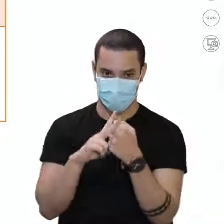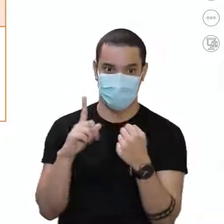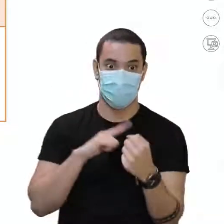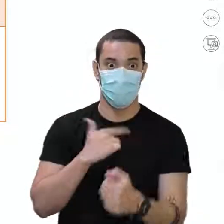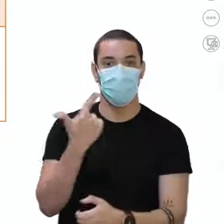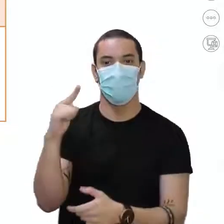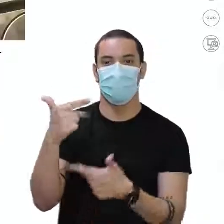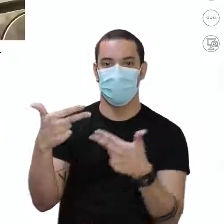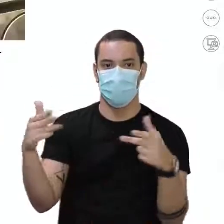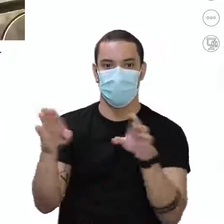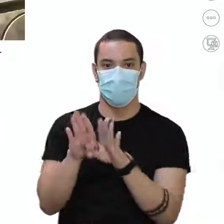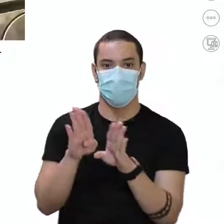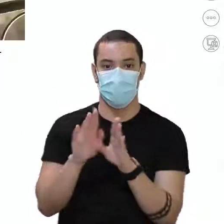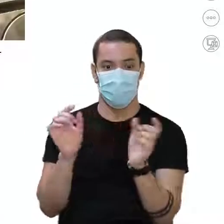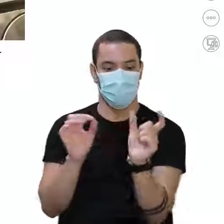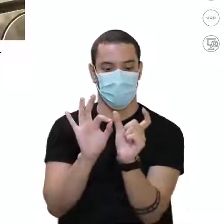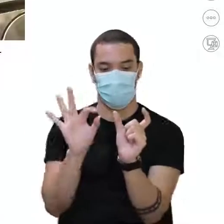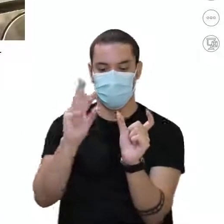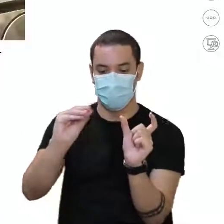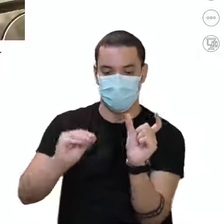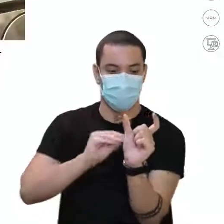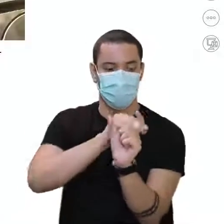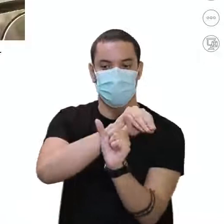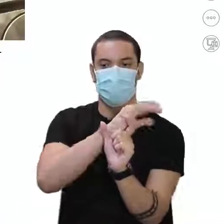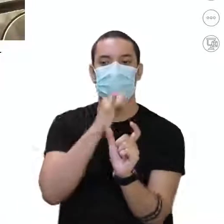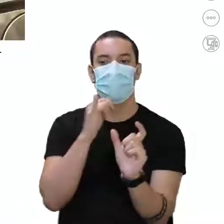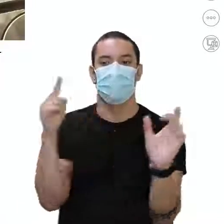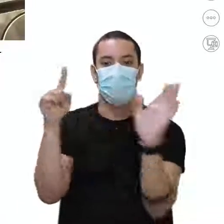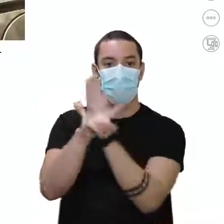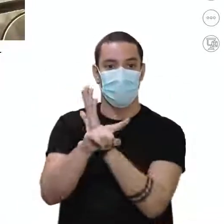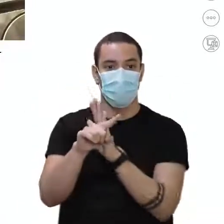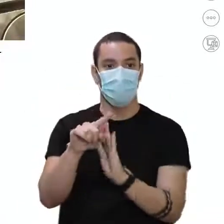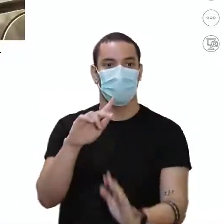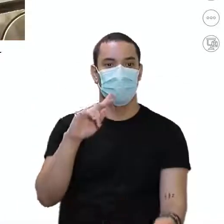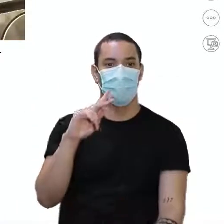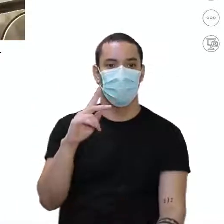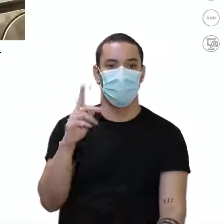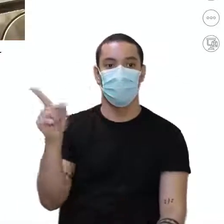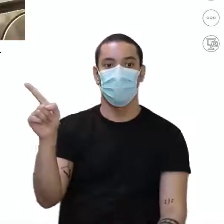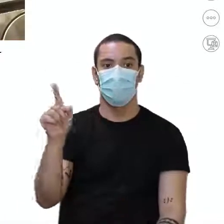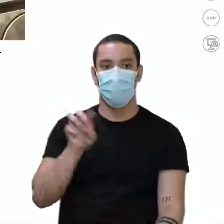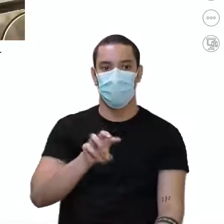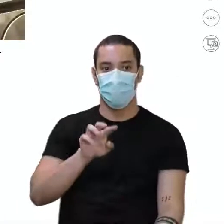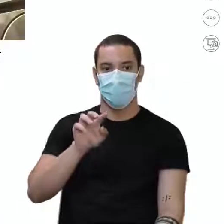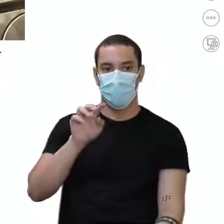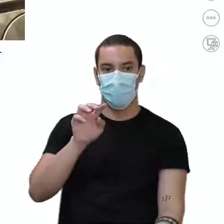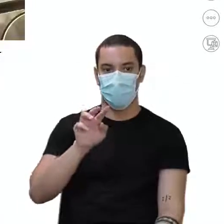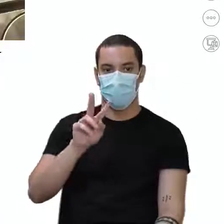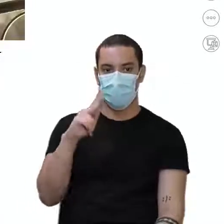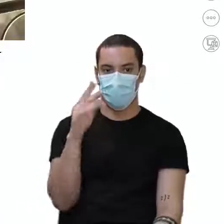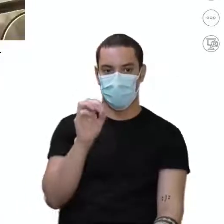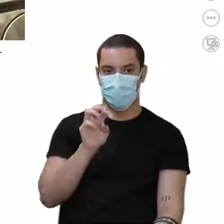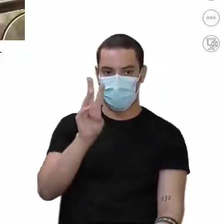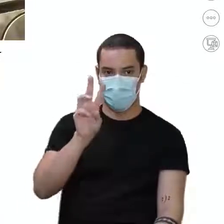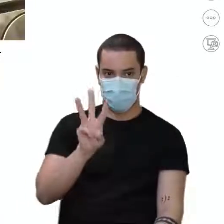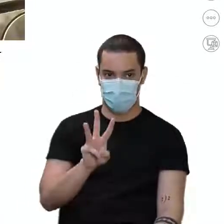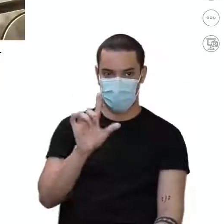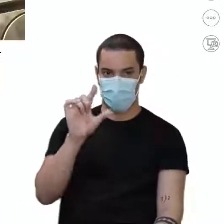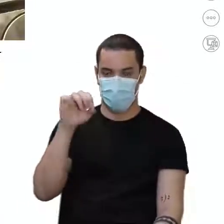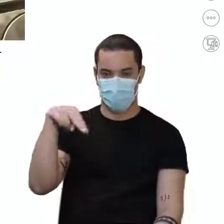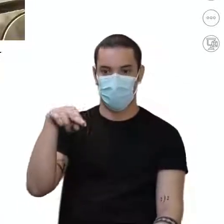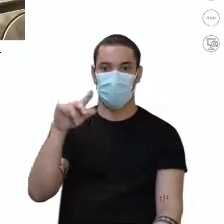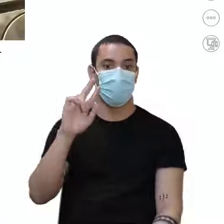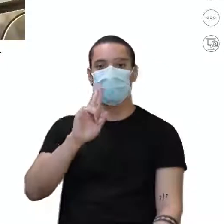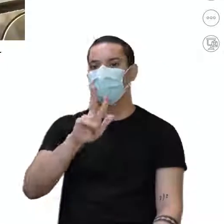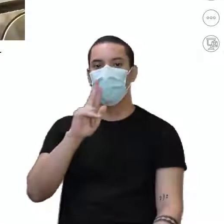frente, como por exemplo aqui, ó, quando eu pergunto how long não é verbo, só que ele vem na frente do meu verbo porque é